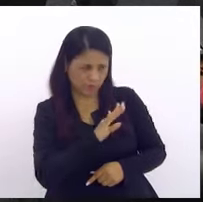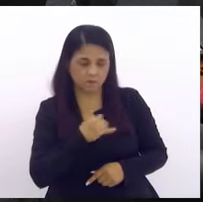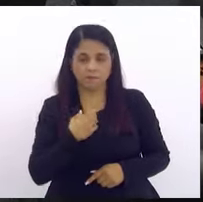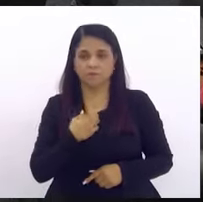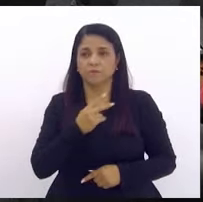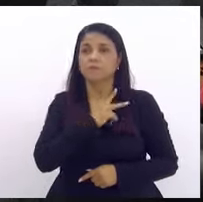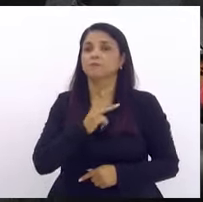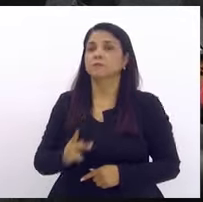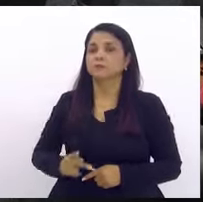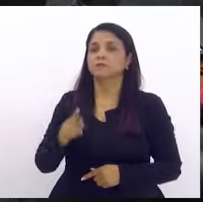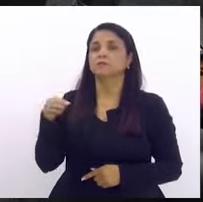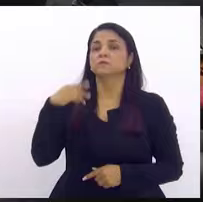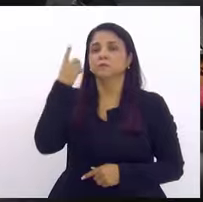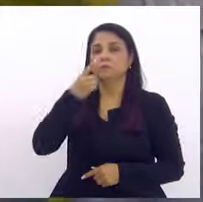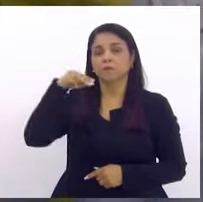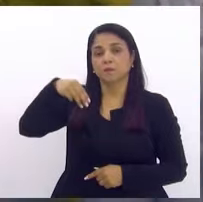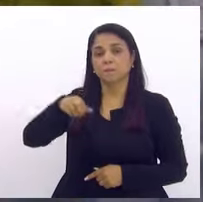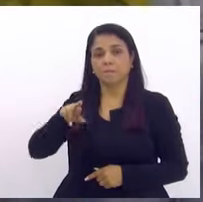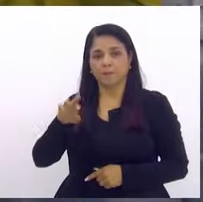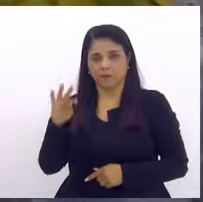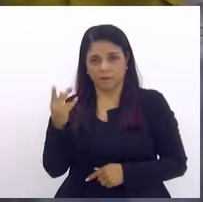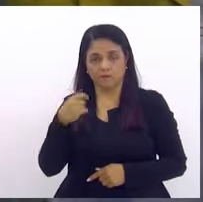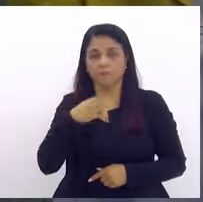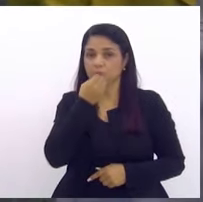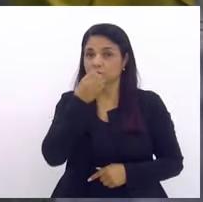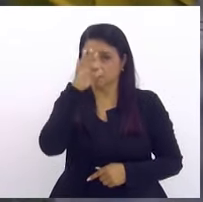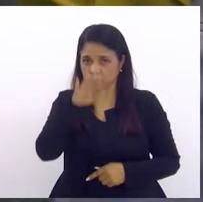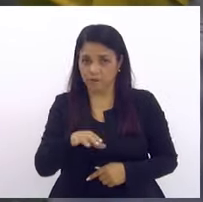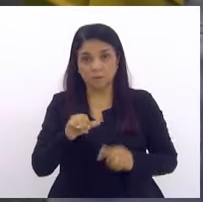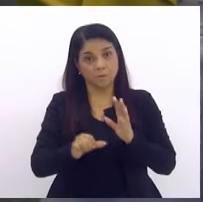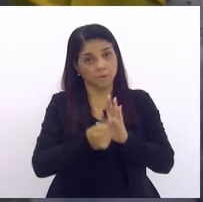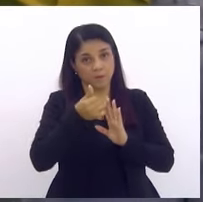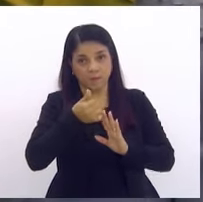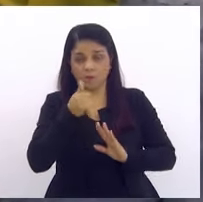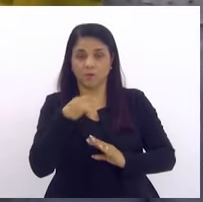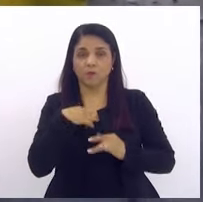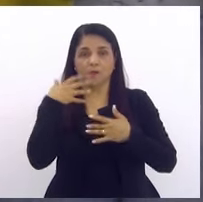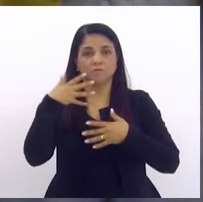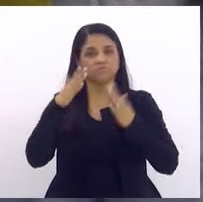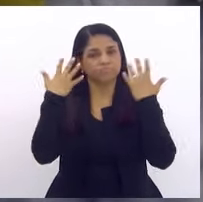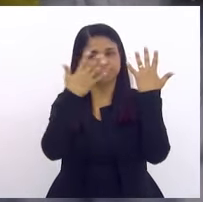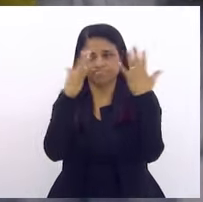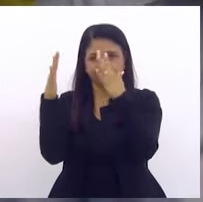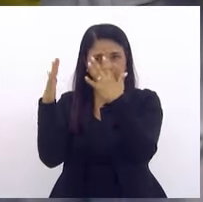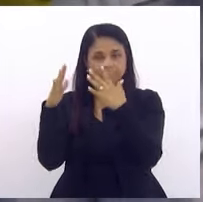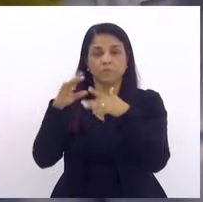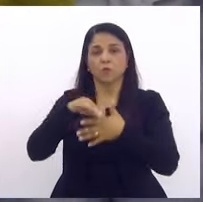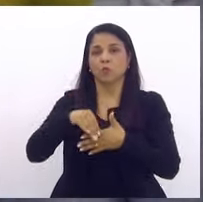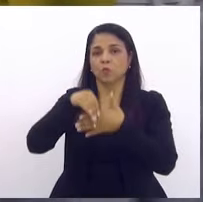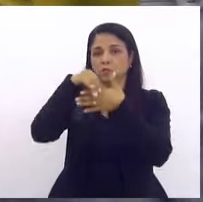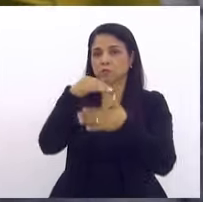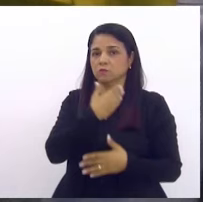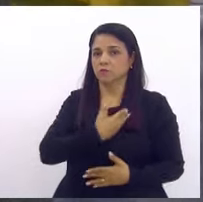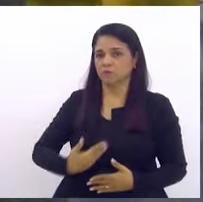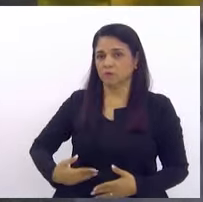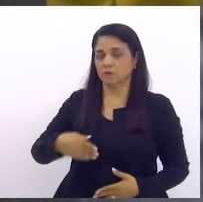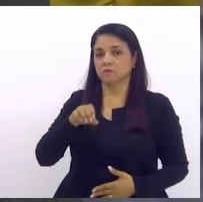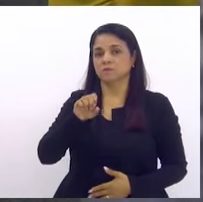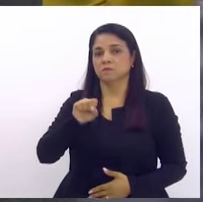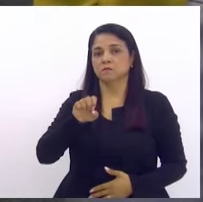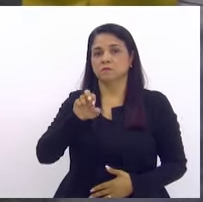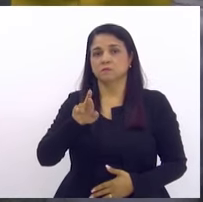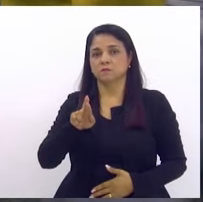Deputada Marta Rocha. Bom, presidente, boa tarde. Em primeiro lugar, eu quero saudar aqui o líder do governo, doutor